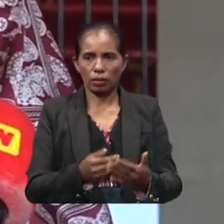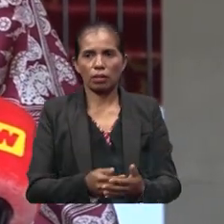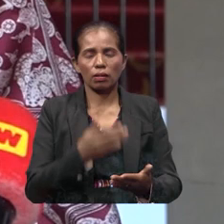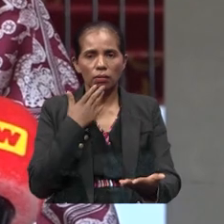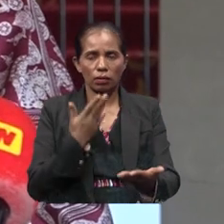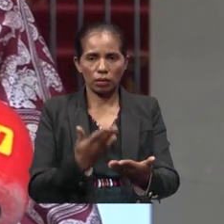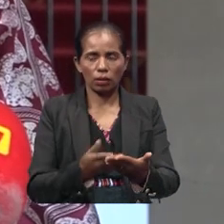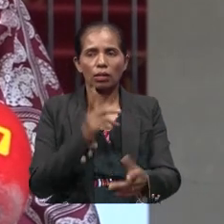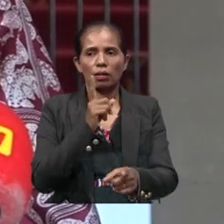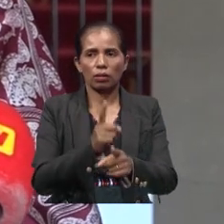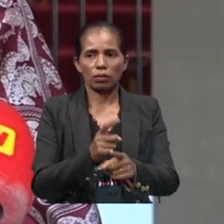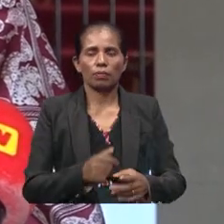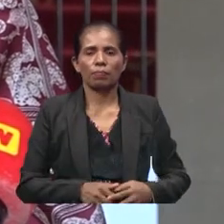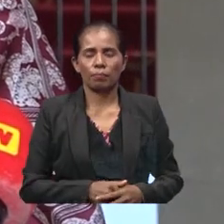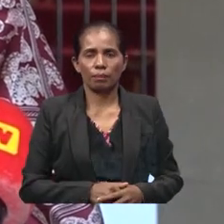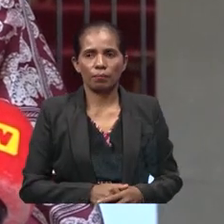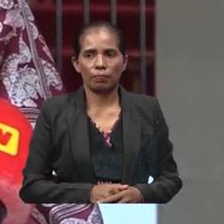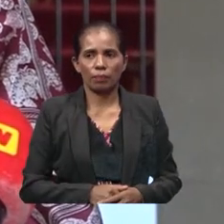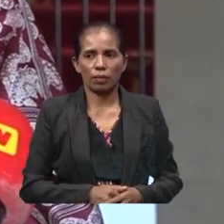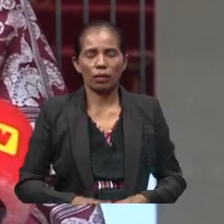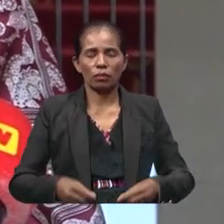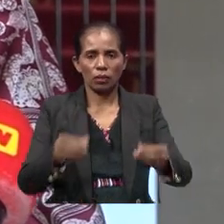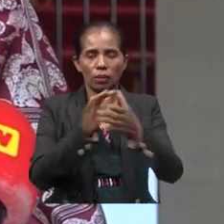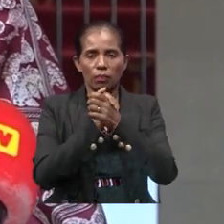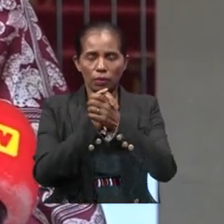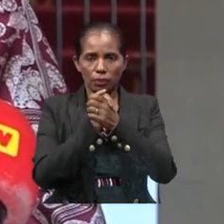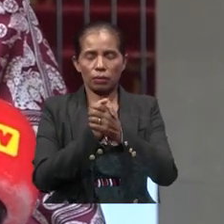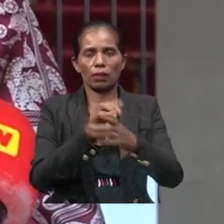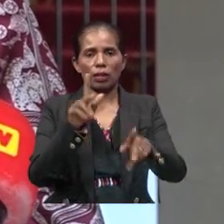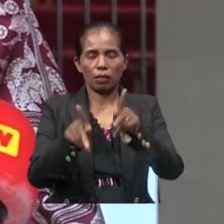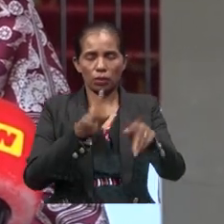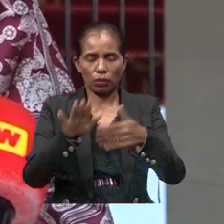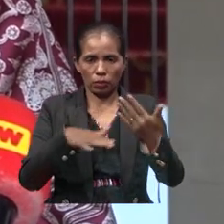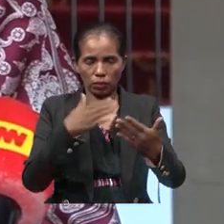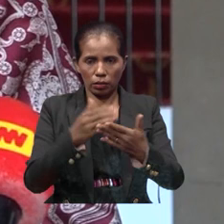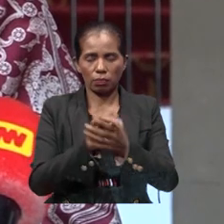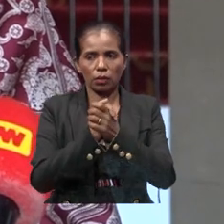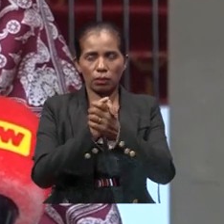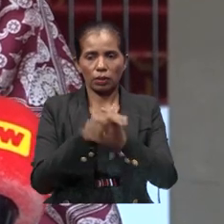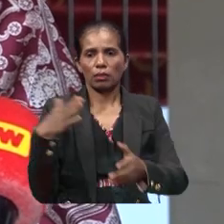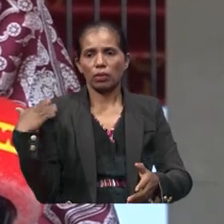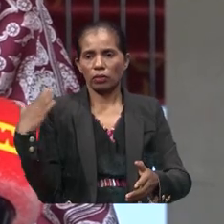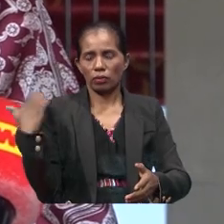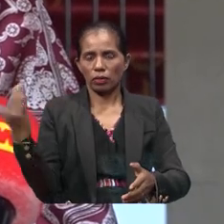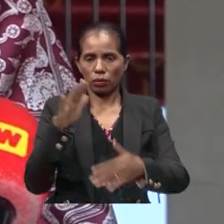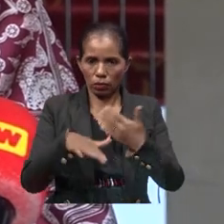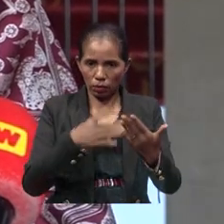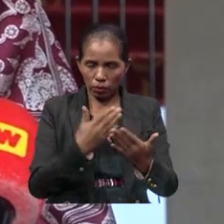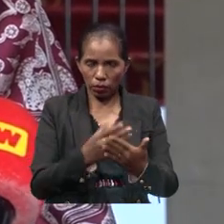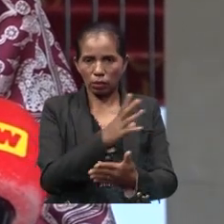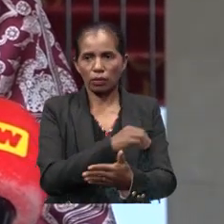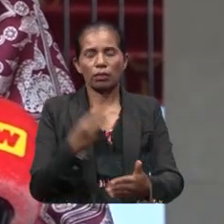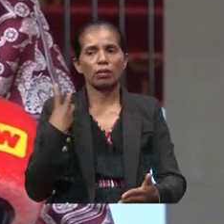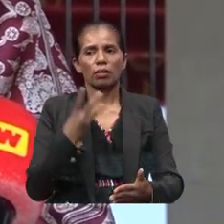que teve na Iduni, foi parabéns para o povo toma, parabéns para os jovens ira, e não mais vai ter